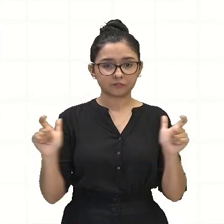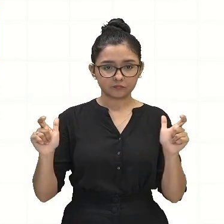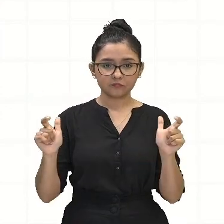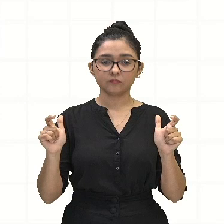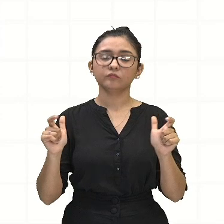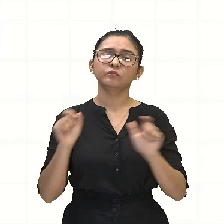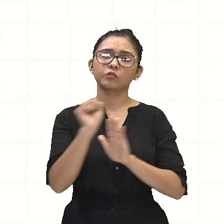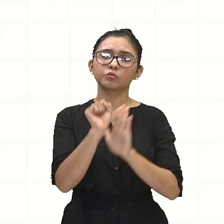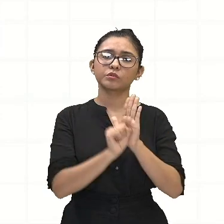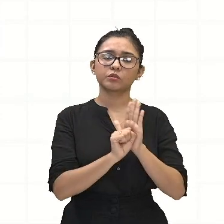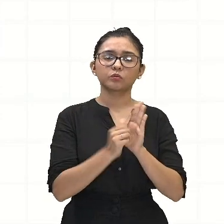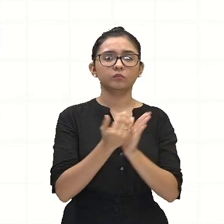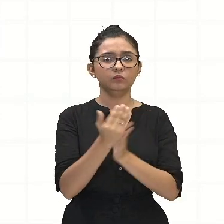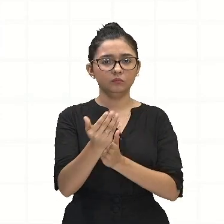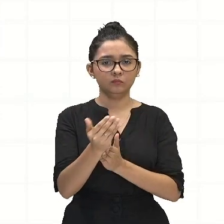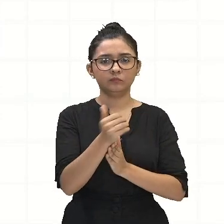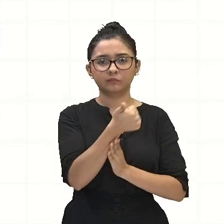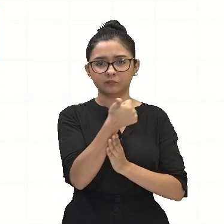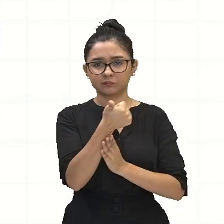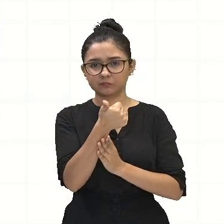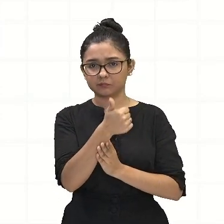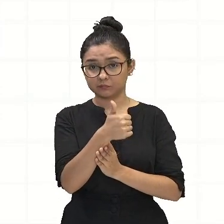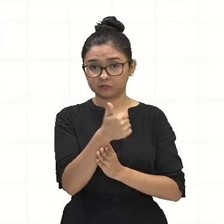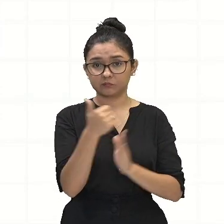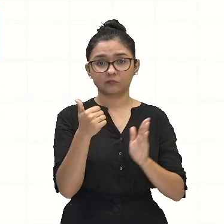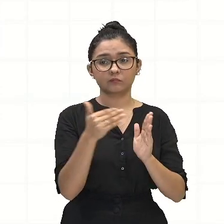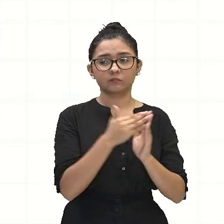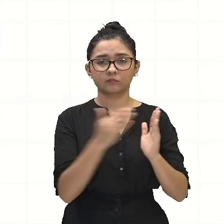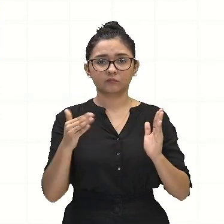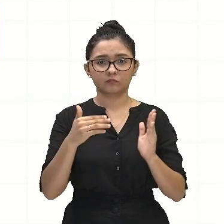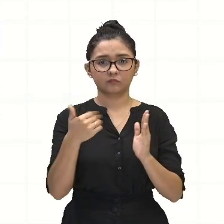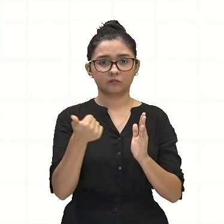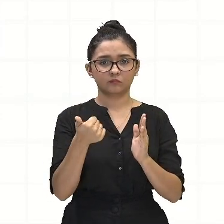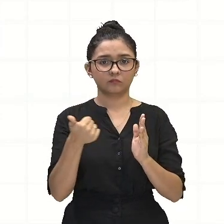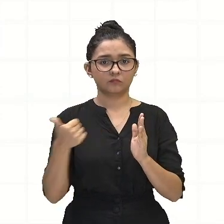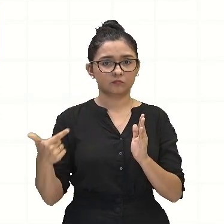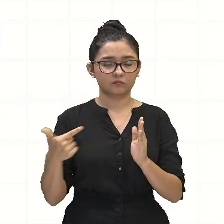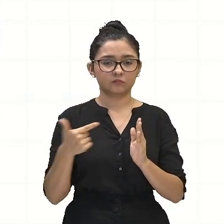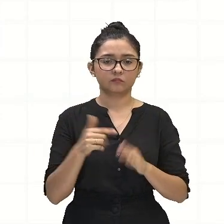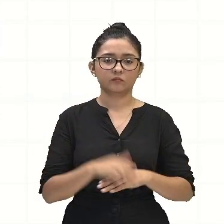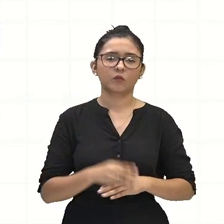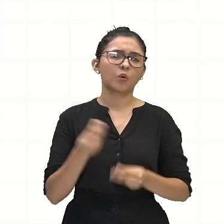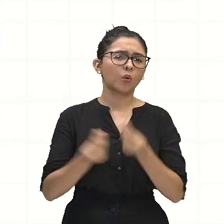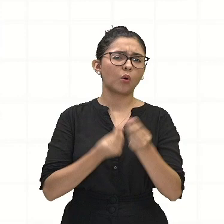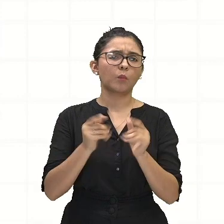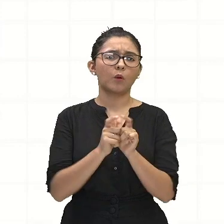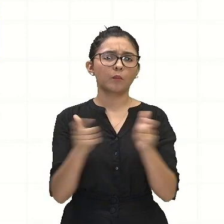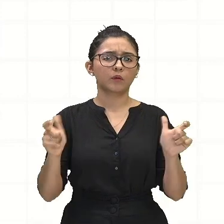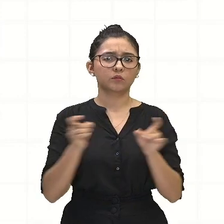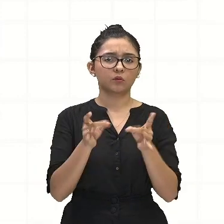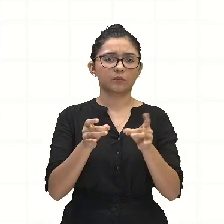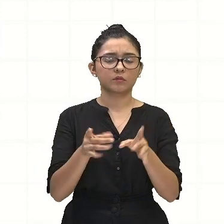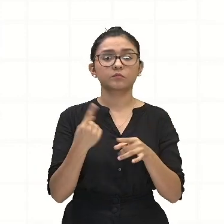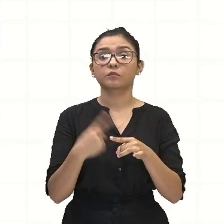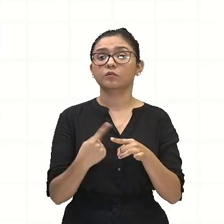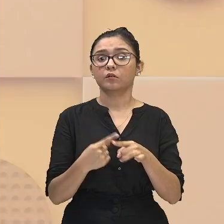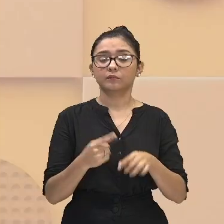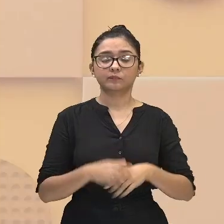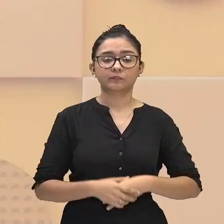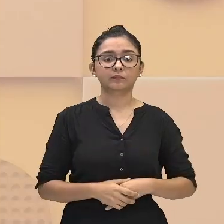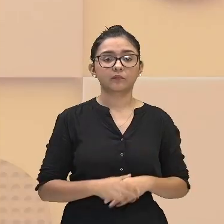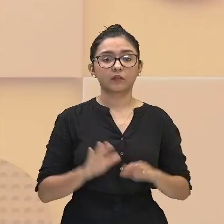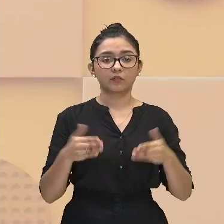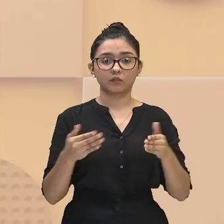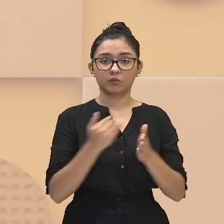do século XI e XII. Como assim o aumento do comércio? A gente volta aqui. Por quê? A partir